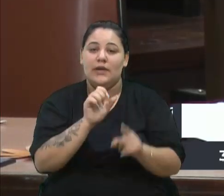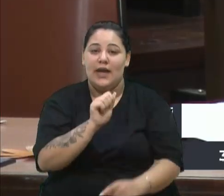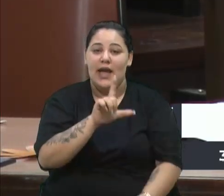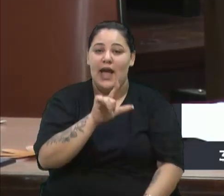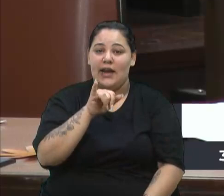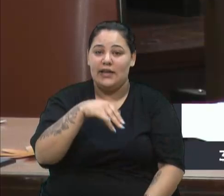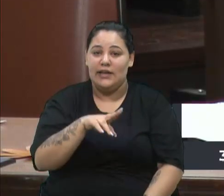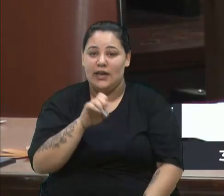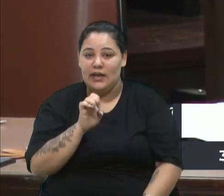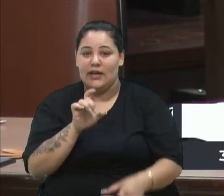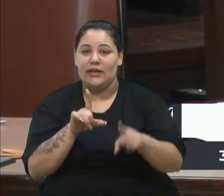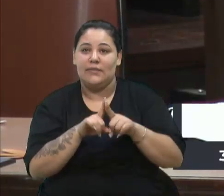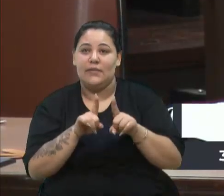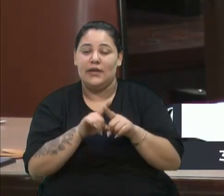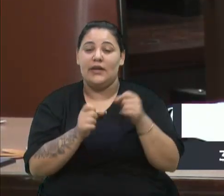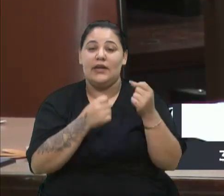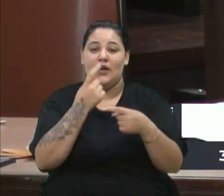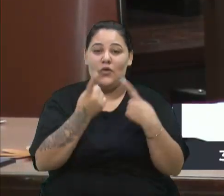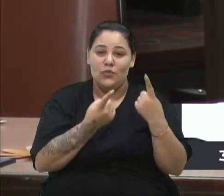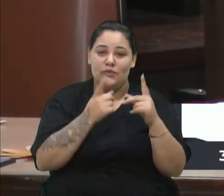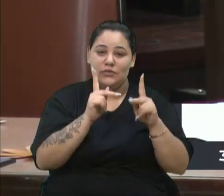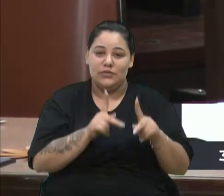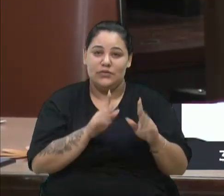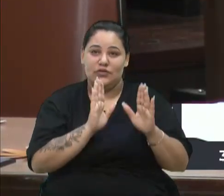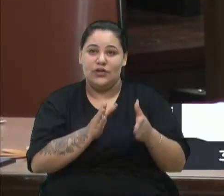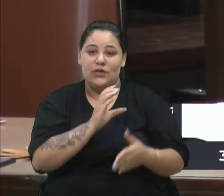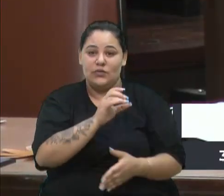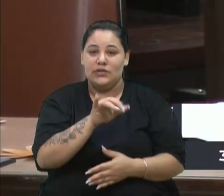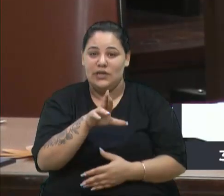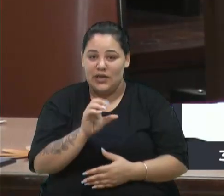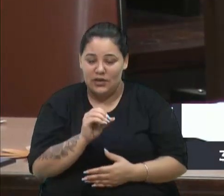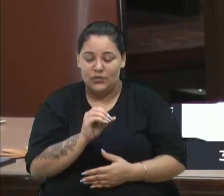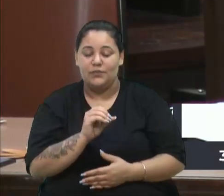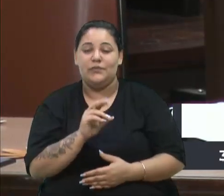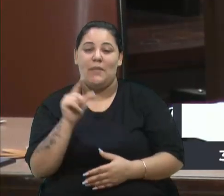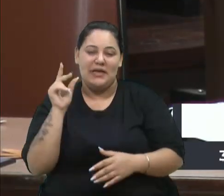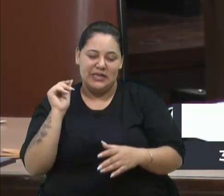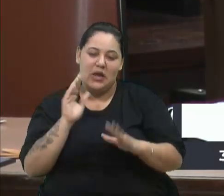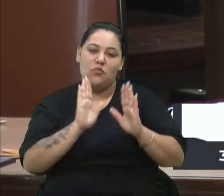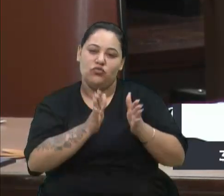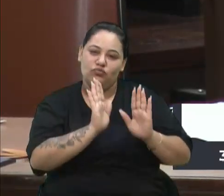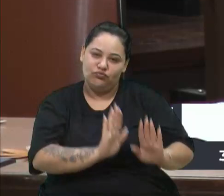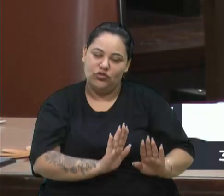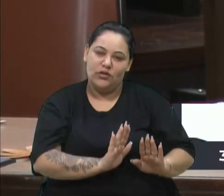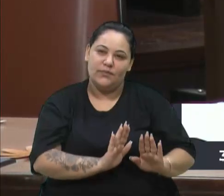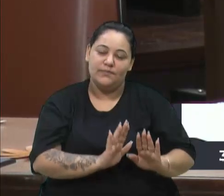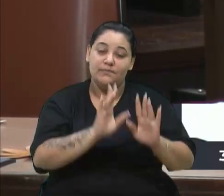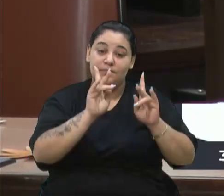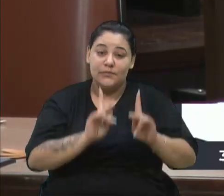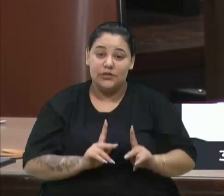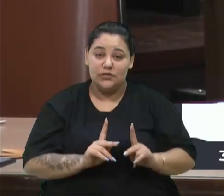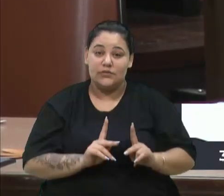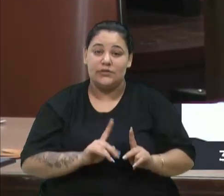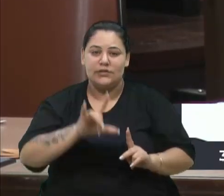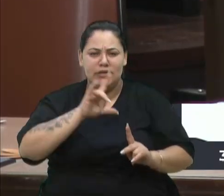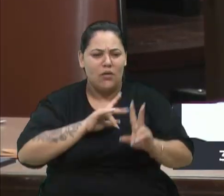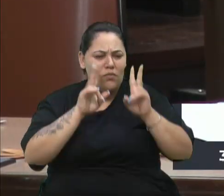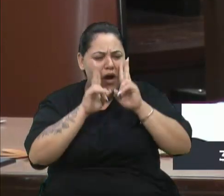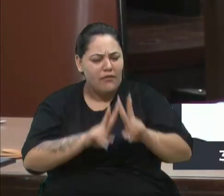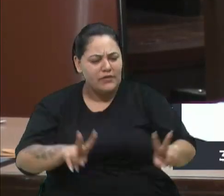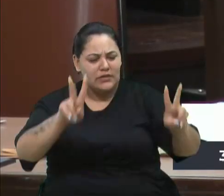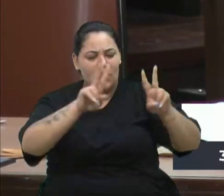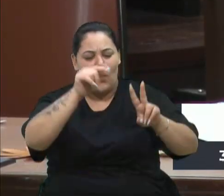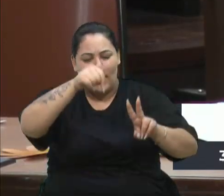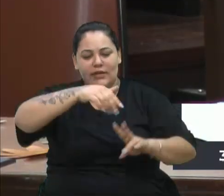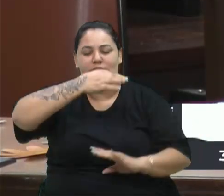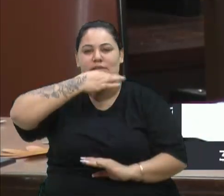Ecker, né? E alguns doutrinadores, Ciro Fabres, entre outros, que são pessoas que têm uma visão da nossa